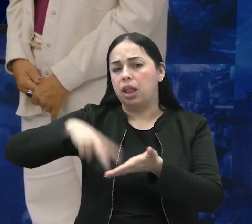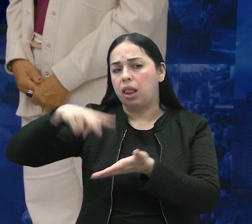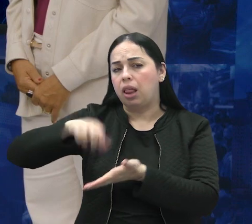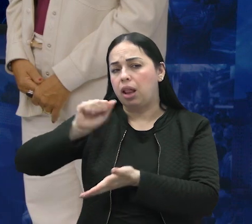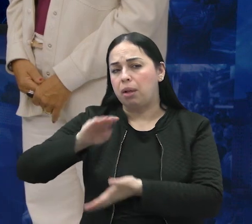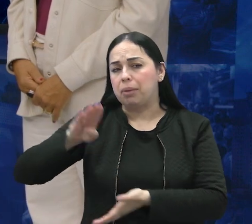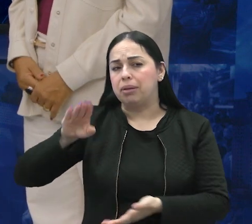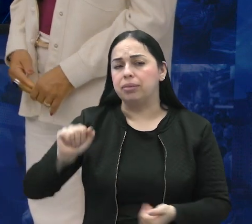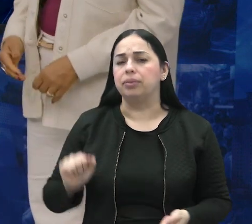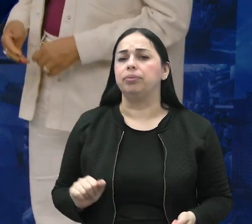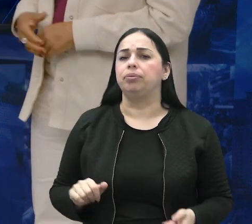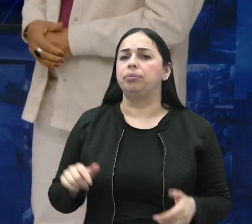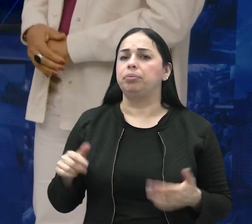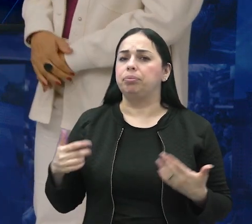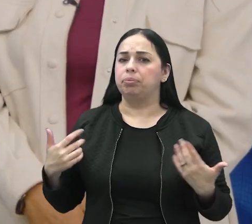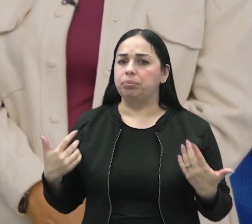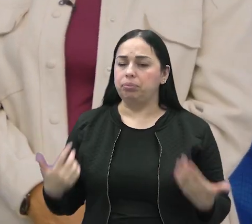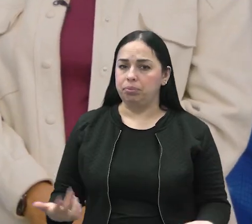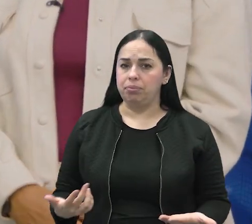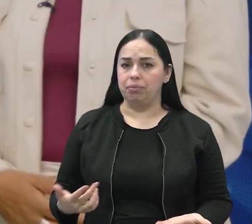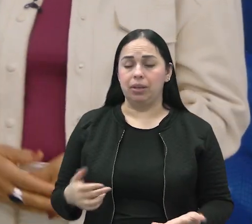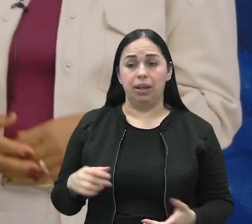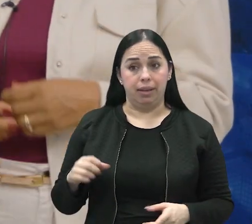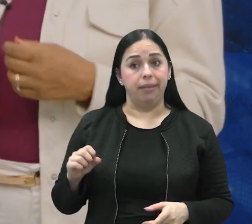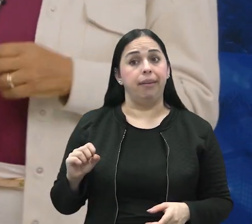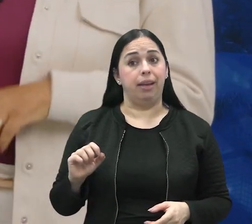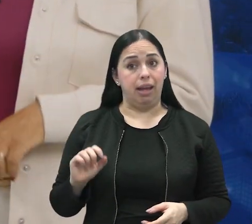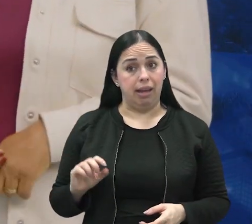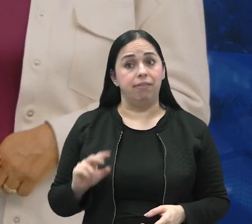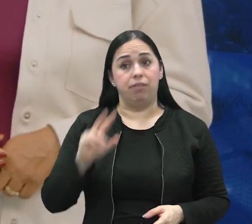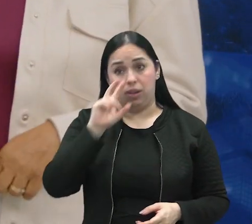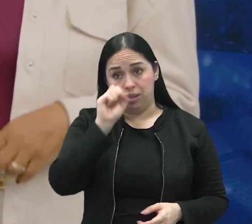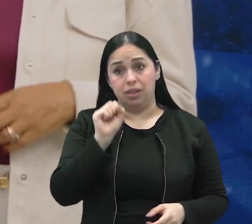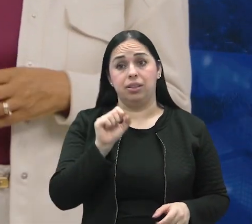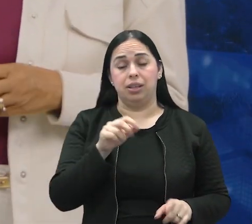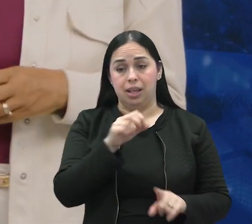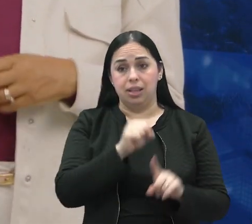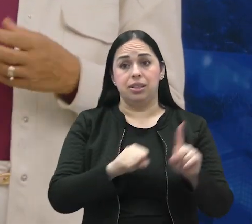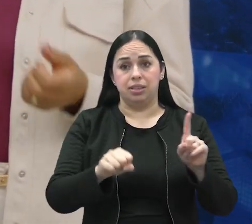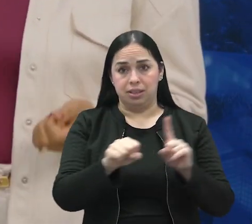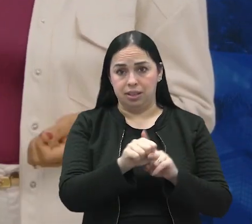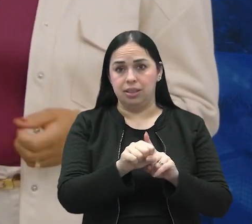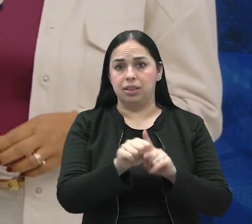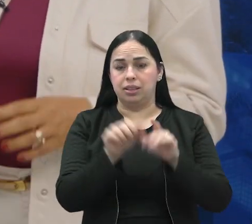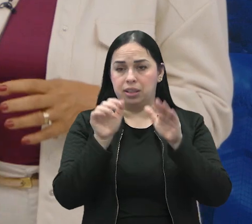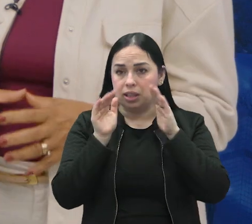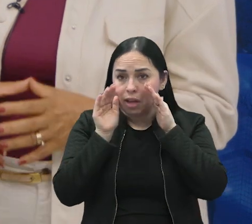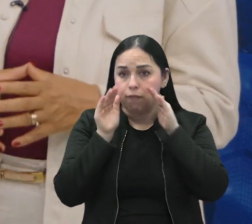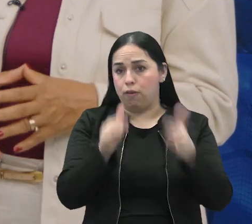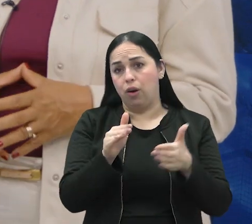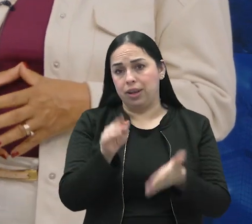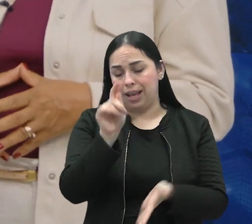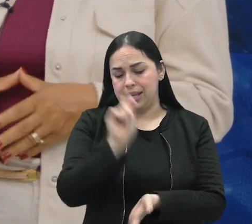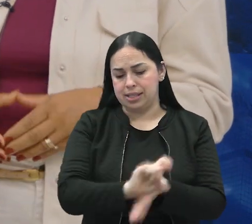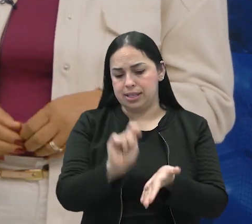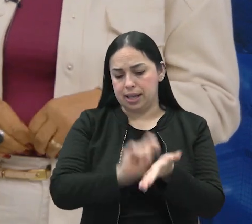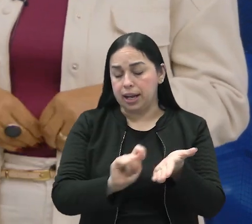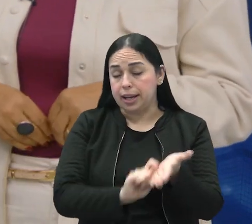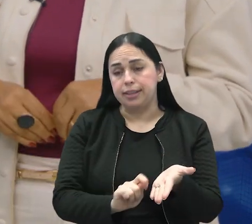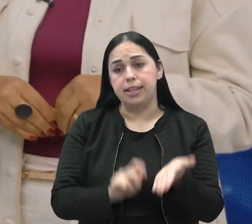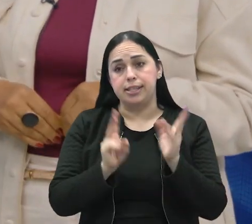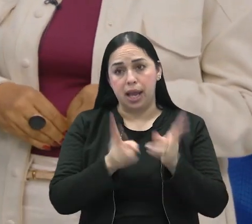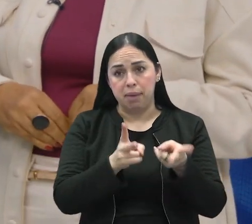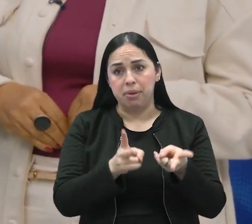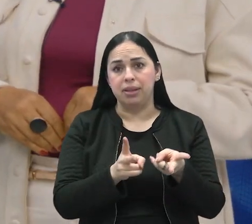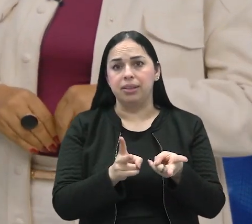analfabeto funcional? Esse impacto é muito forte porque nós vivemos numa sociedade, a gente fala grafocêntrica, né, centrada na escrita.